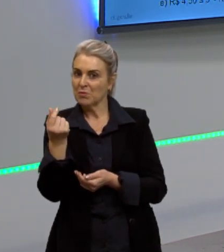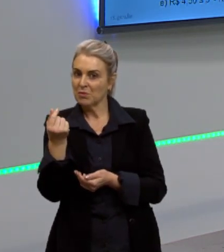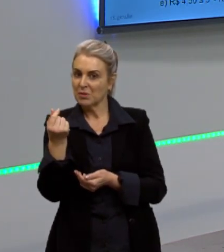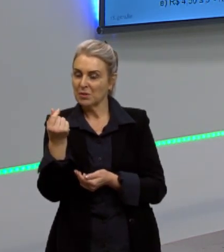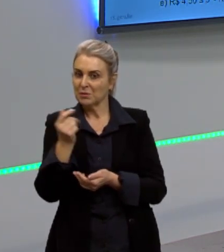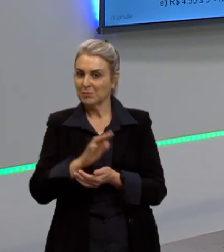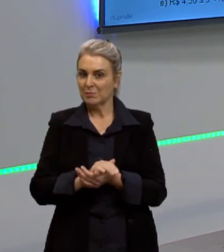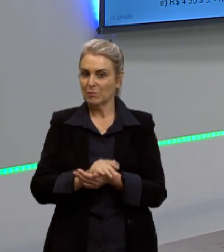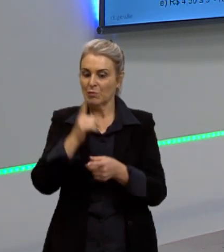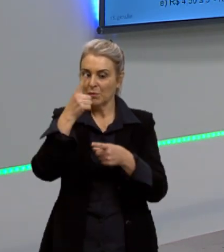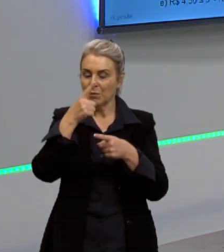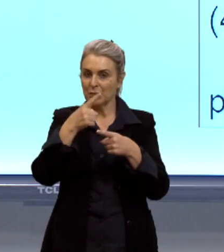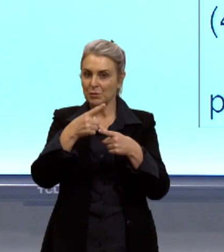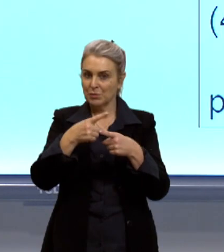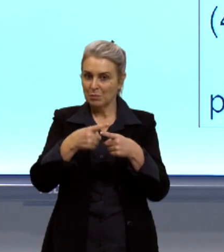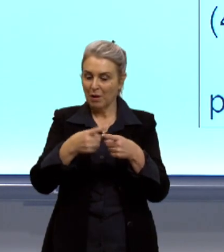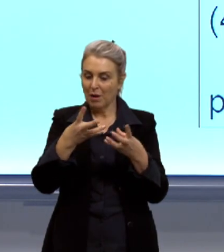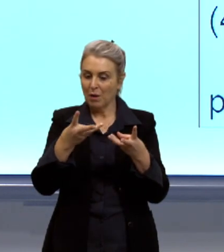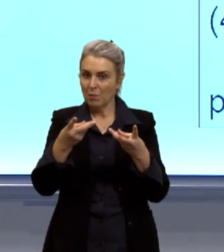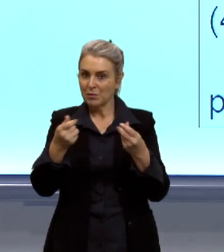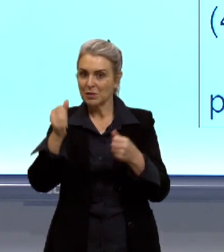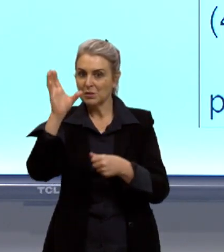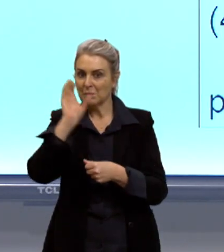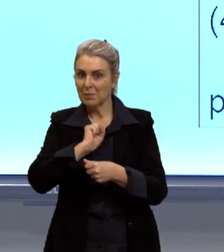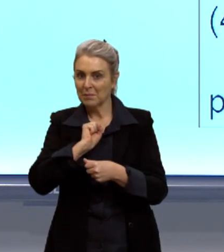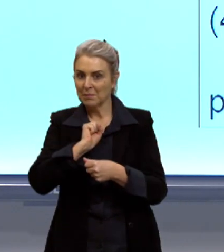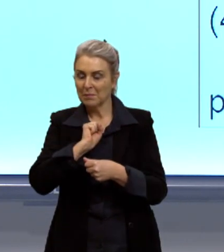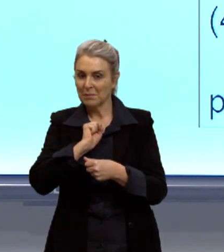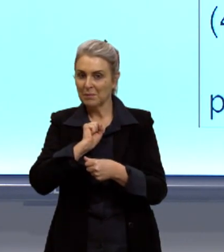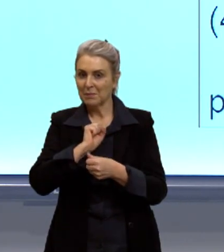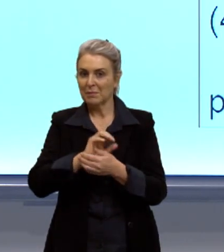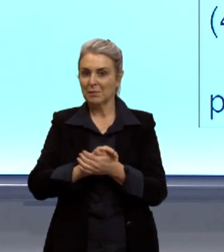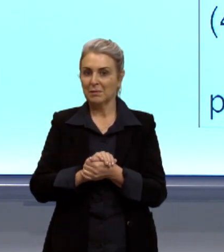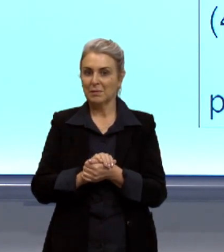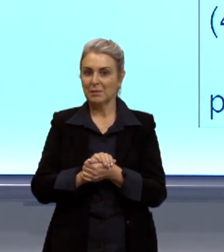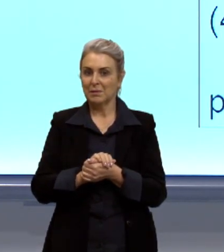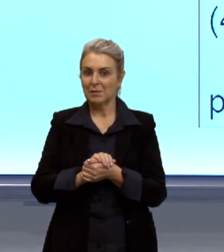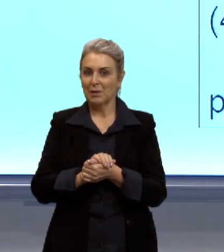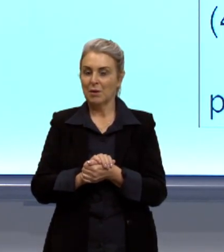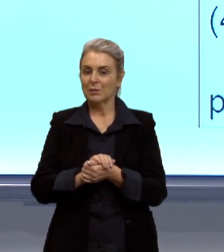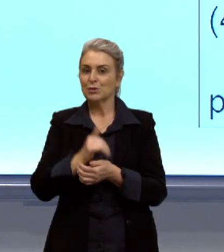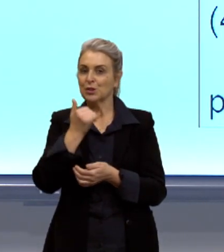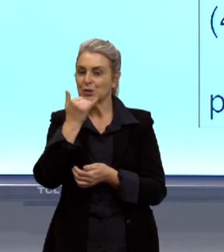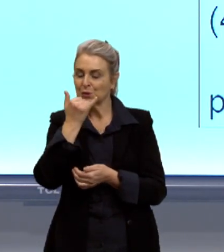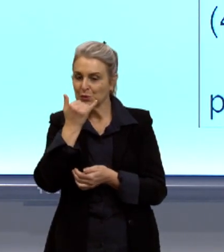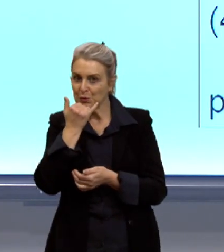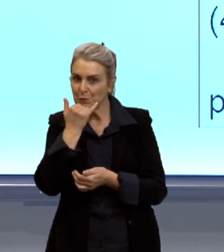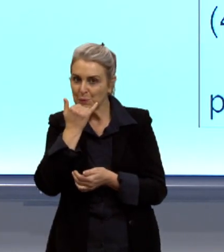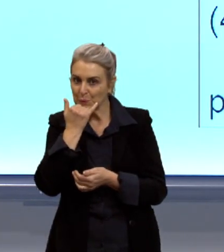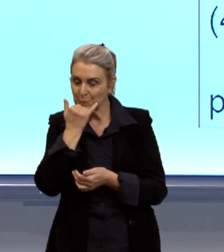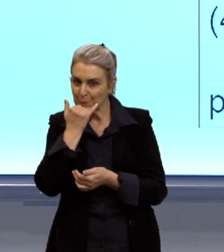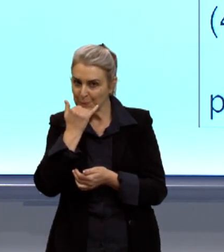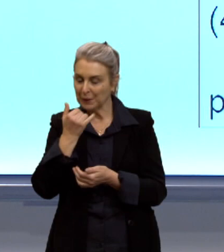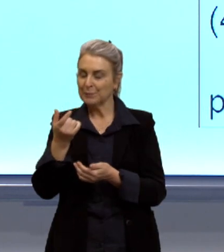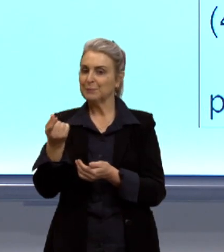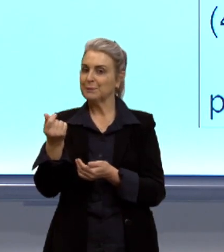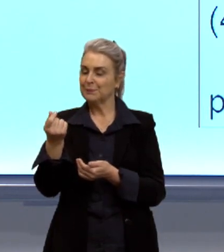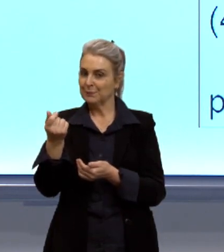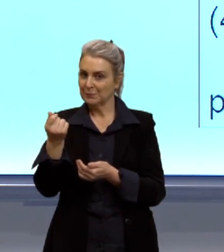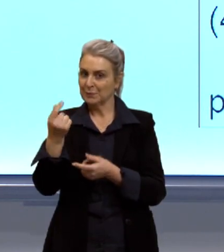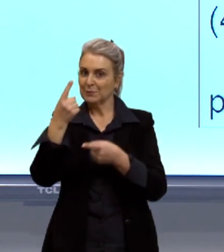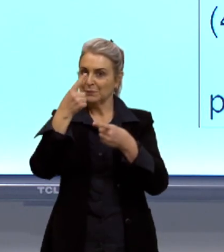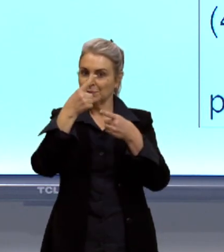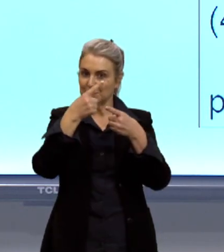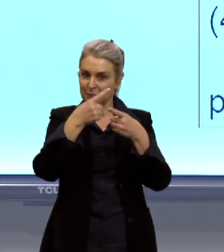dada multiplicando pela quantidade de pães. Desculpa, a arrecadação é dada pelo preço de cada pão multiplicado